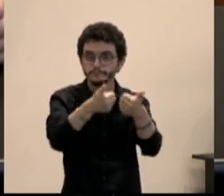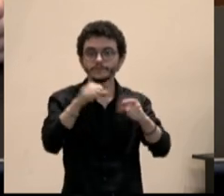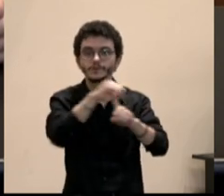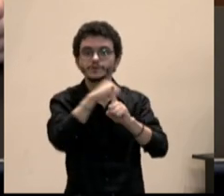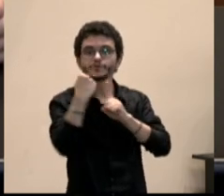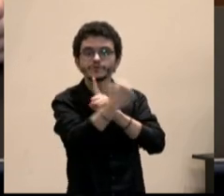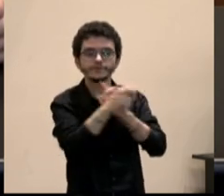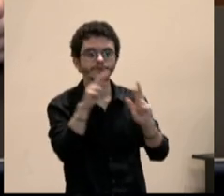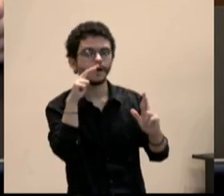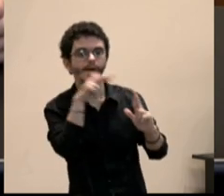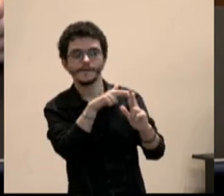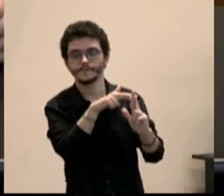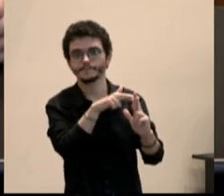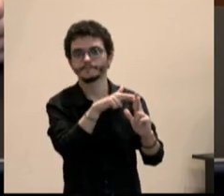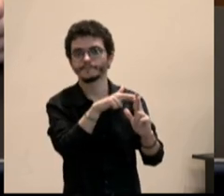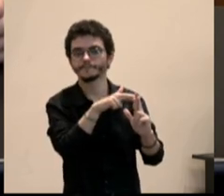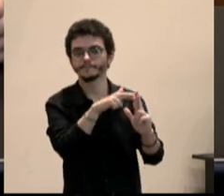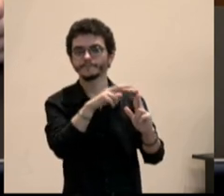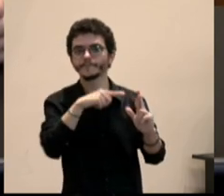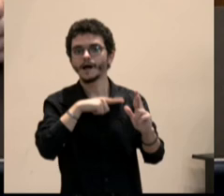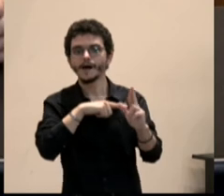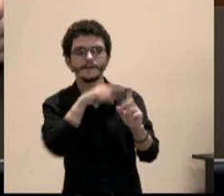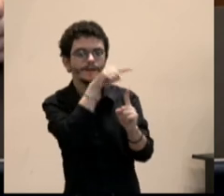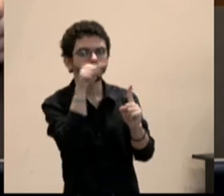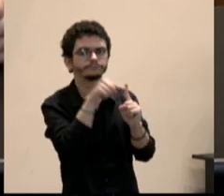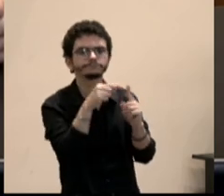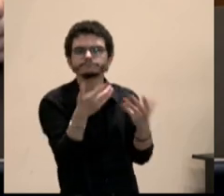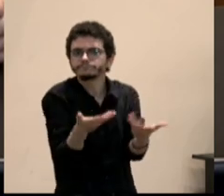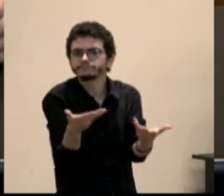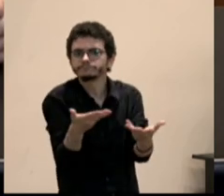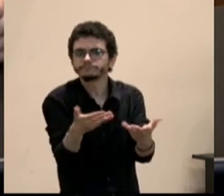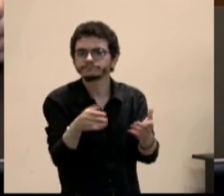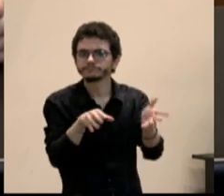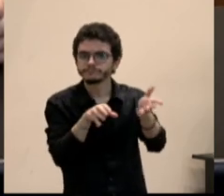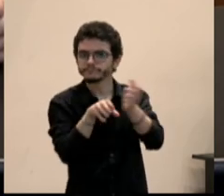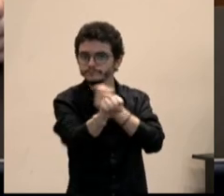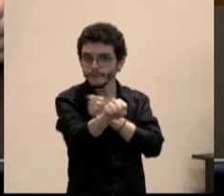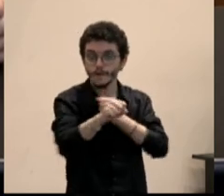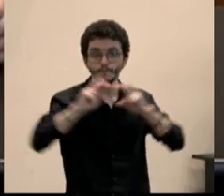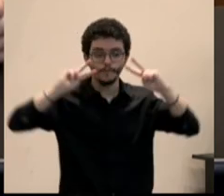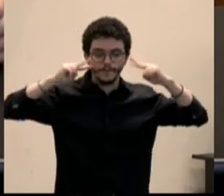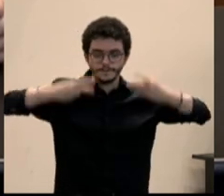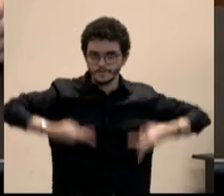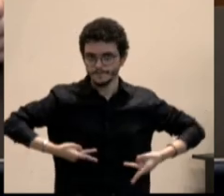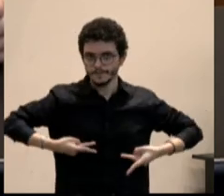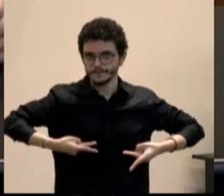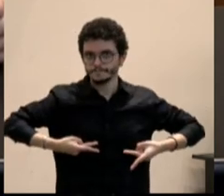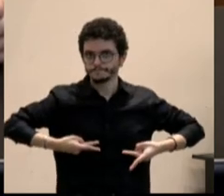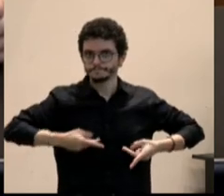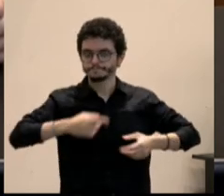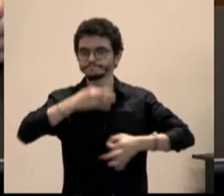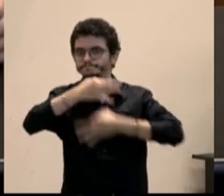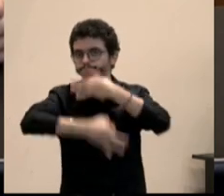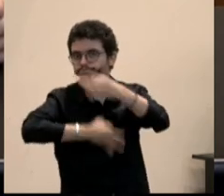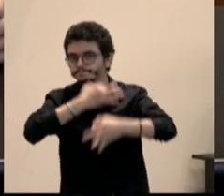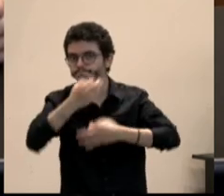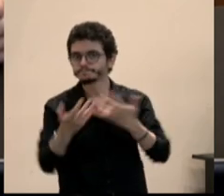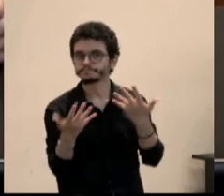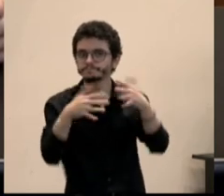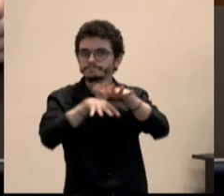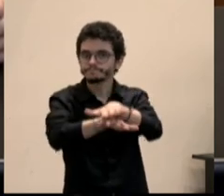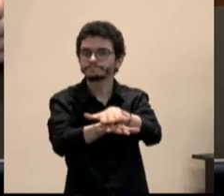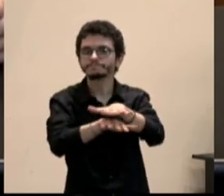socialmente referenciada, tendo por objetivo a formação humana, crítica,